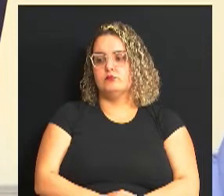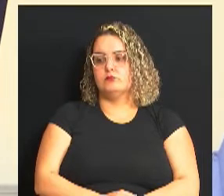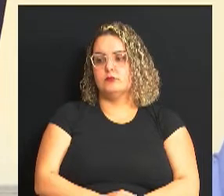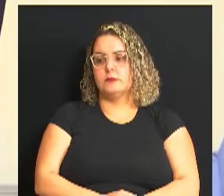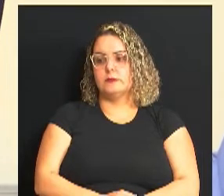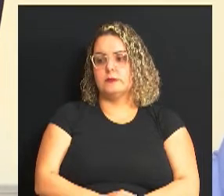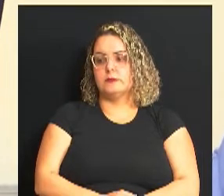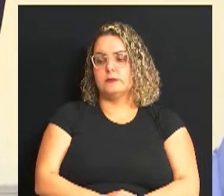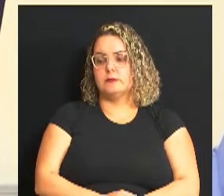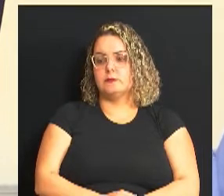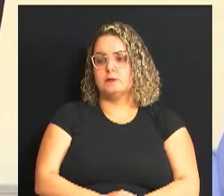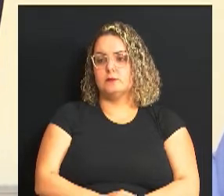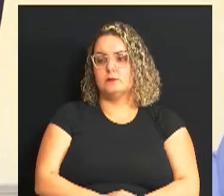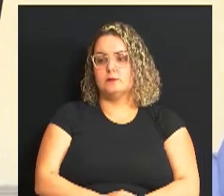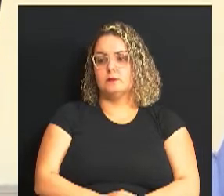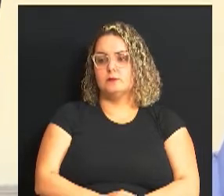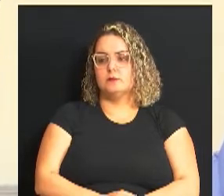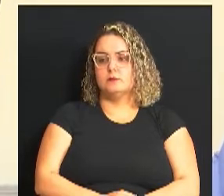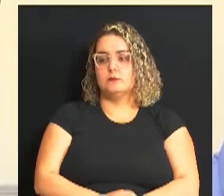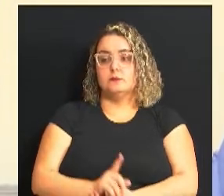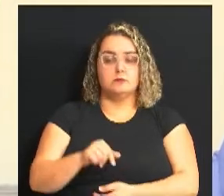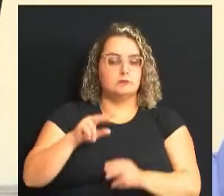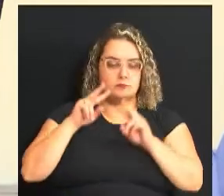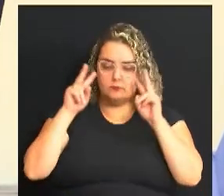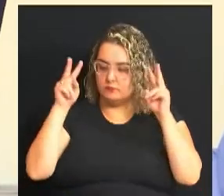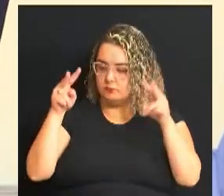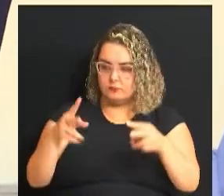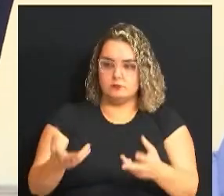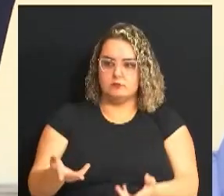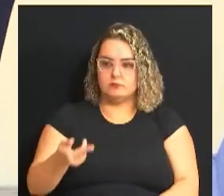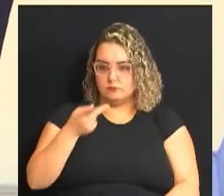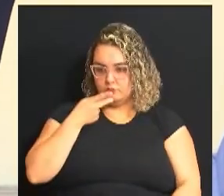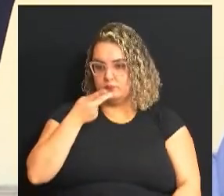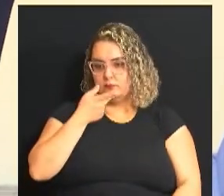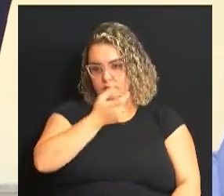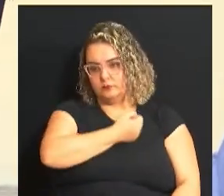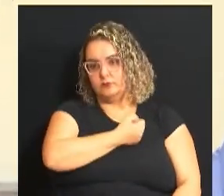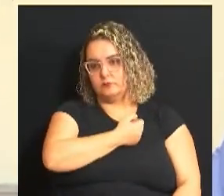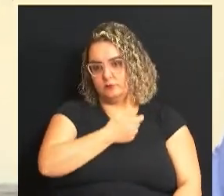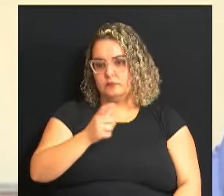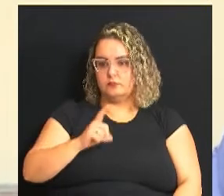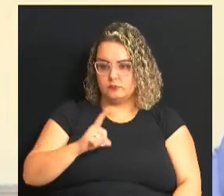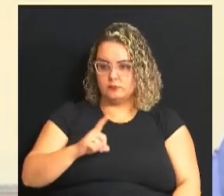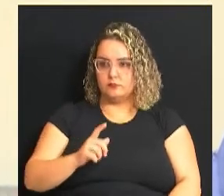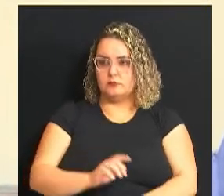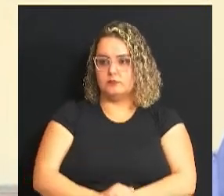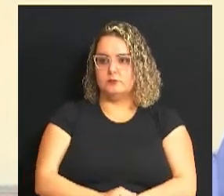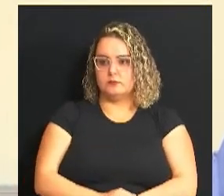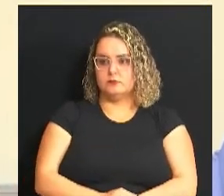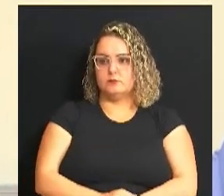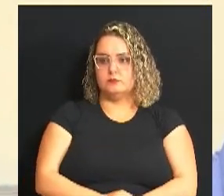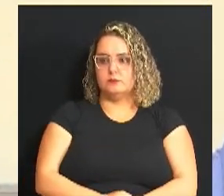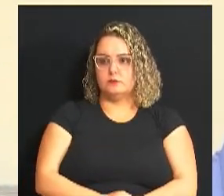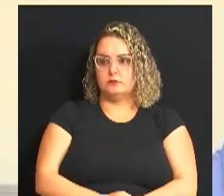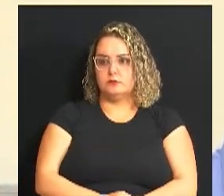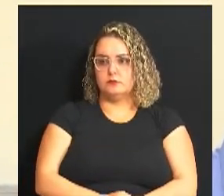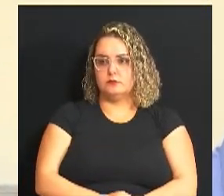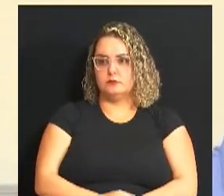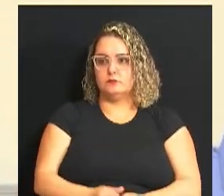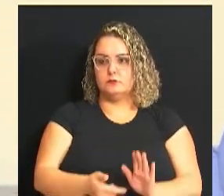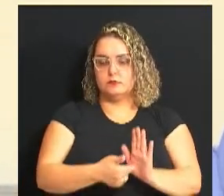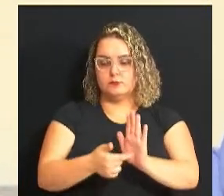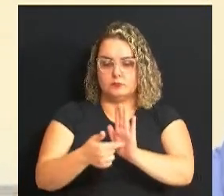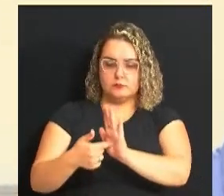é público e notório aí, né? Eu acabei de falar dos números que a gente tem ostentado aí. A